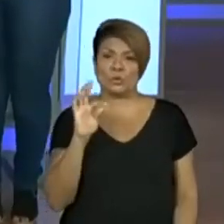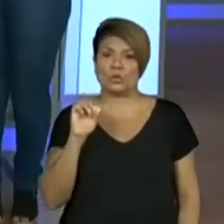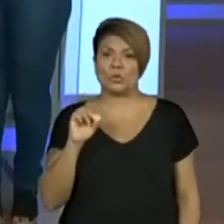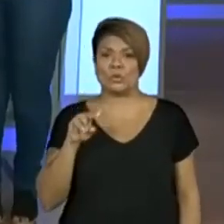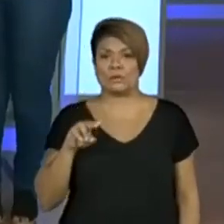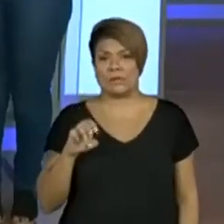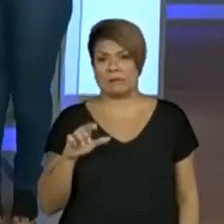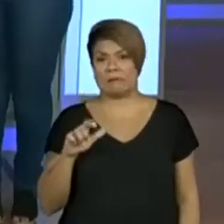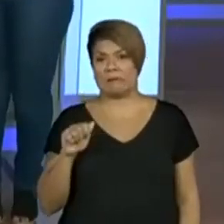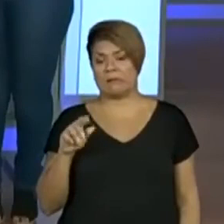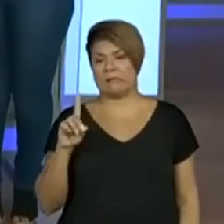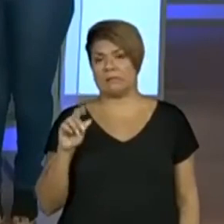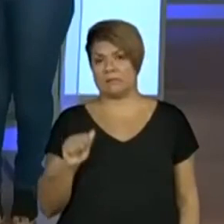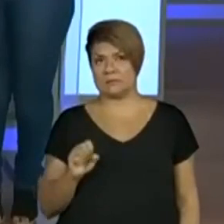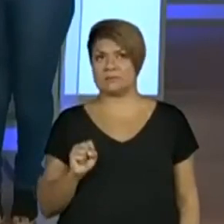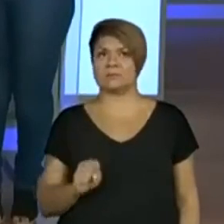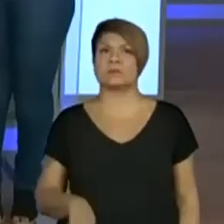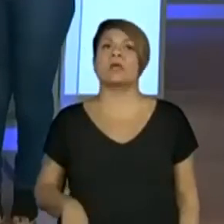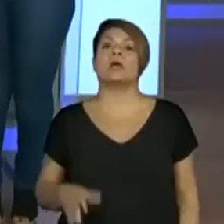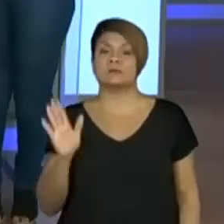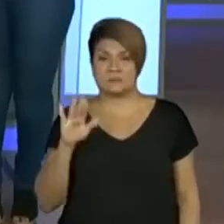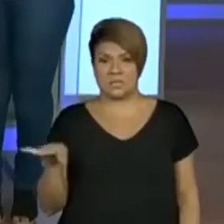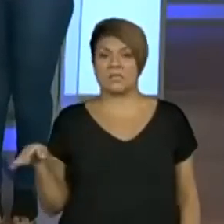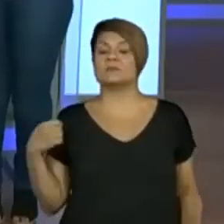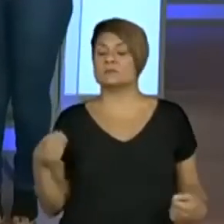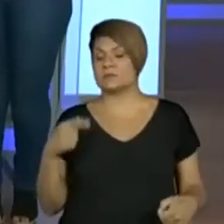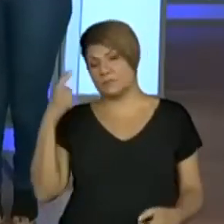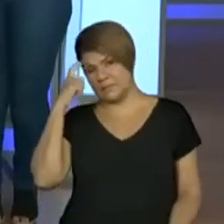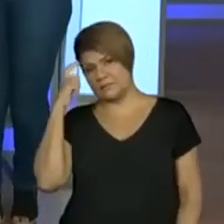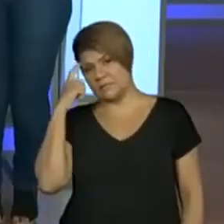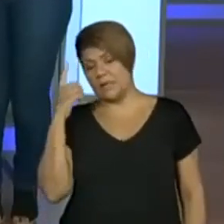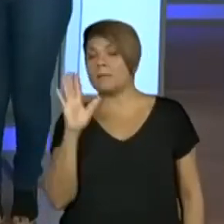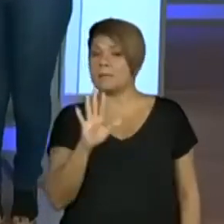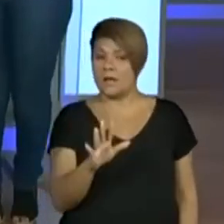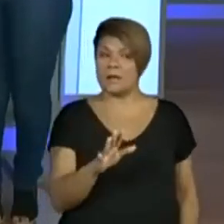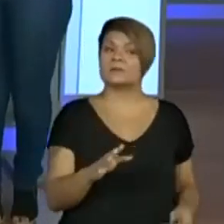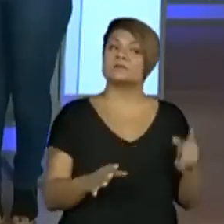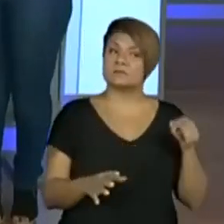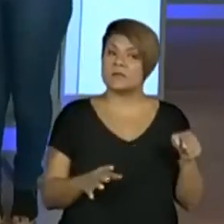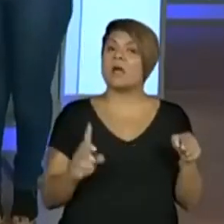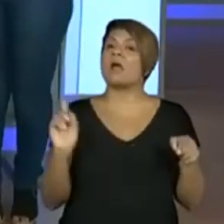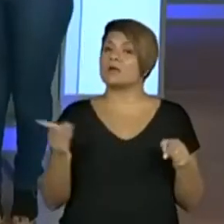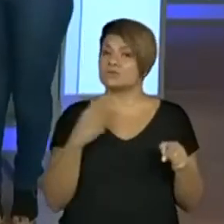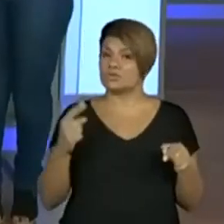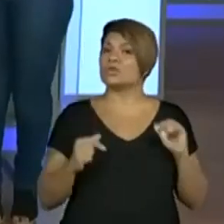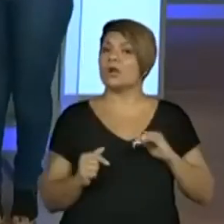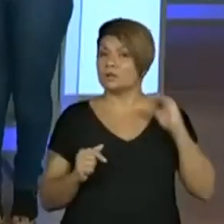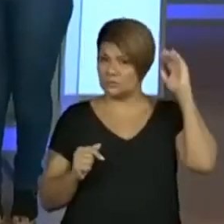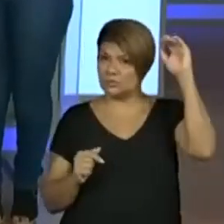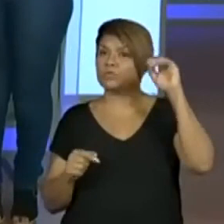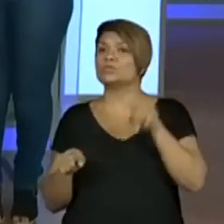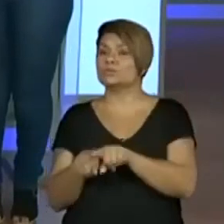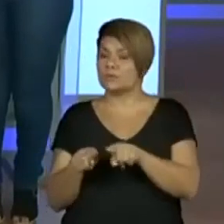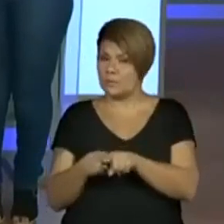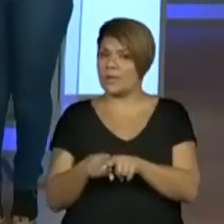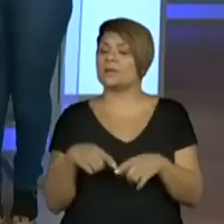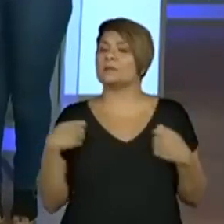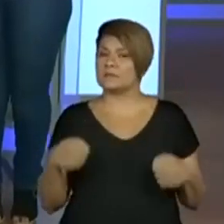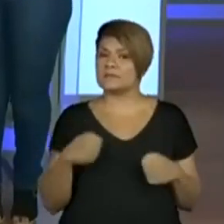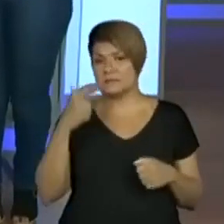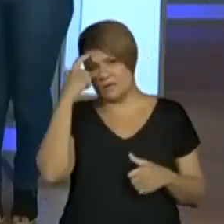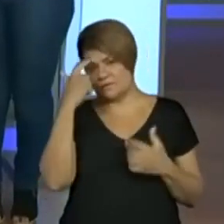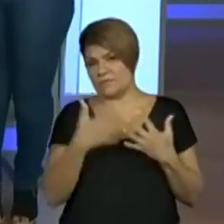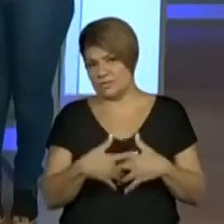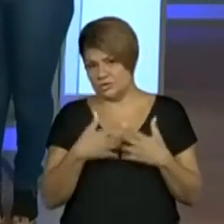a gente fala aí o as crianças precisam pensar Nós também Pensamos a gente precisa é tal tempo inteiro refletindo sobre nossas escolhas